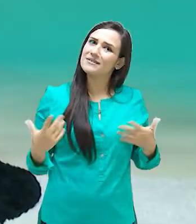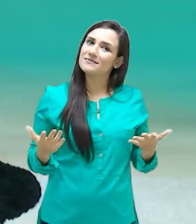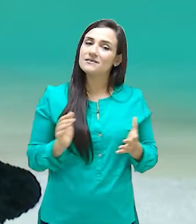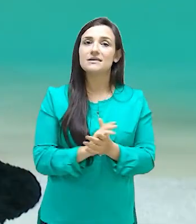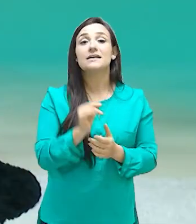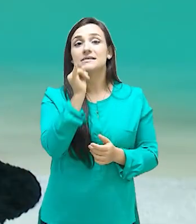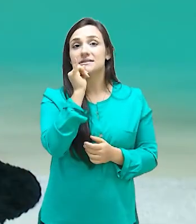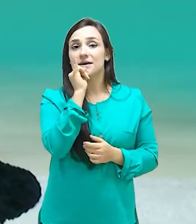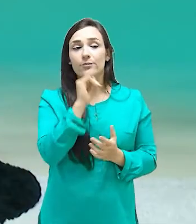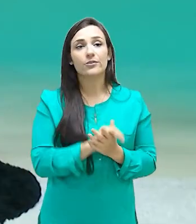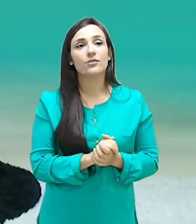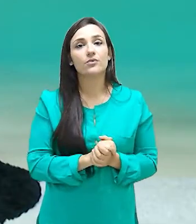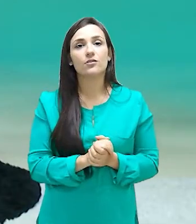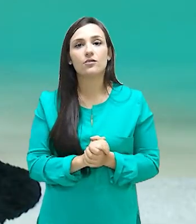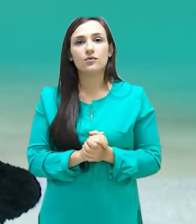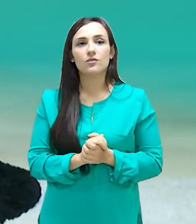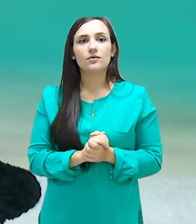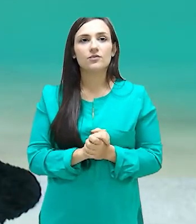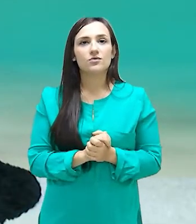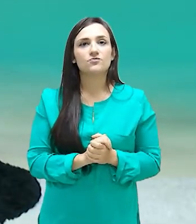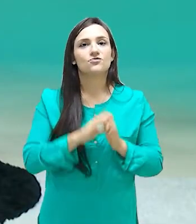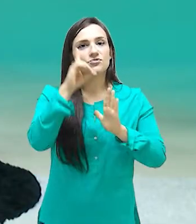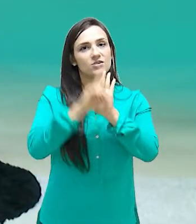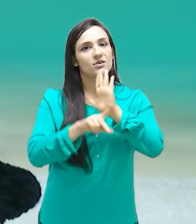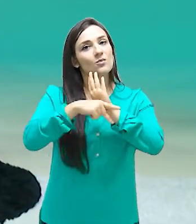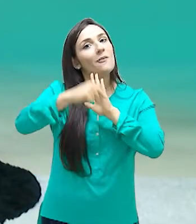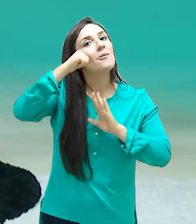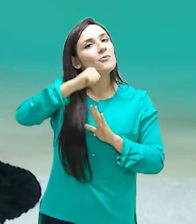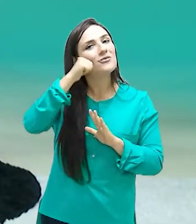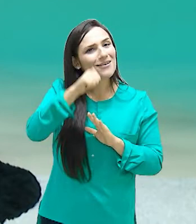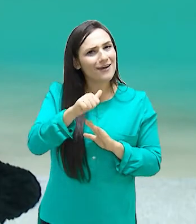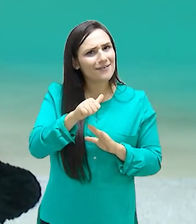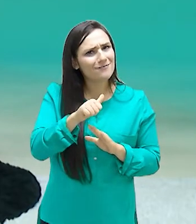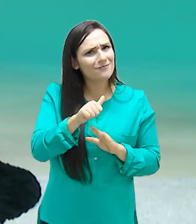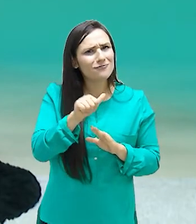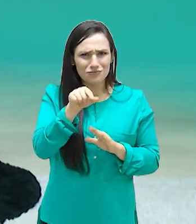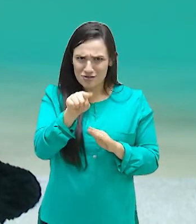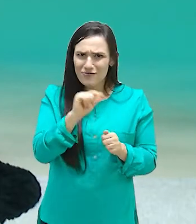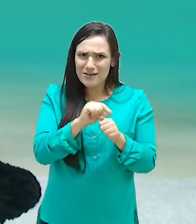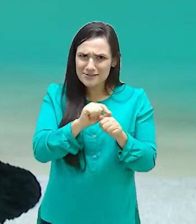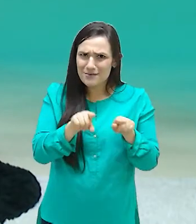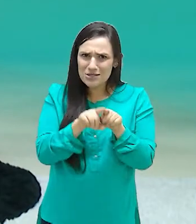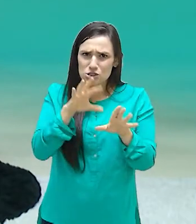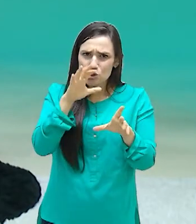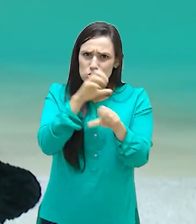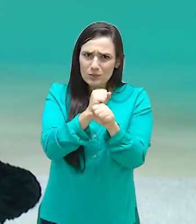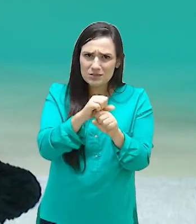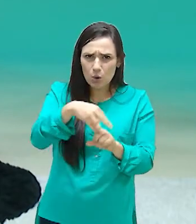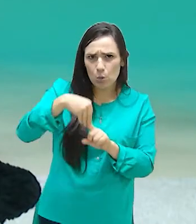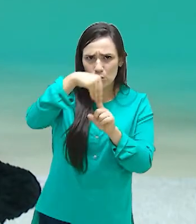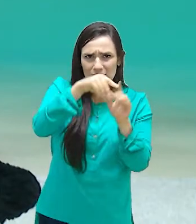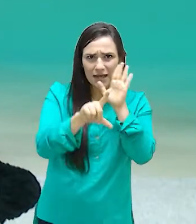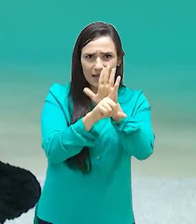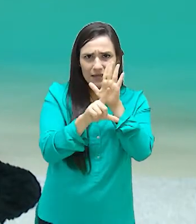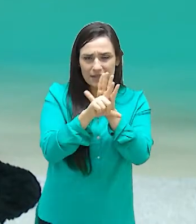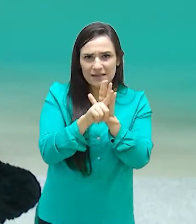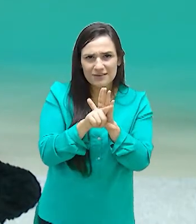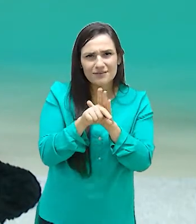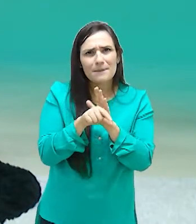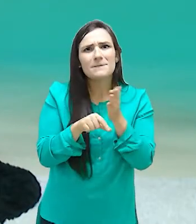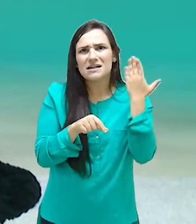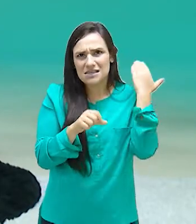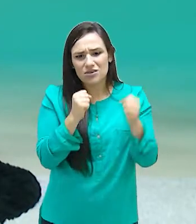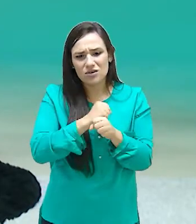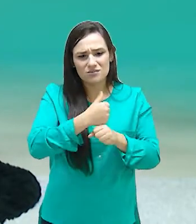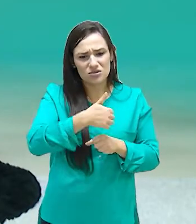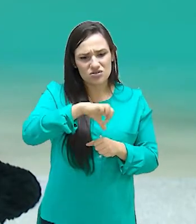exemplo, a consolidação dos direitos das mulheres, né? Imagino que essa era um tema muito